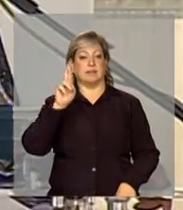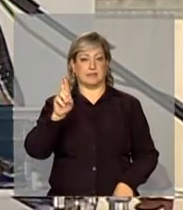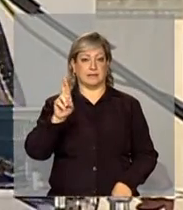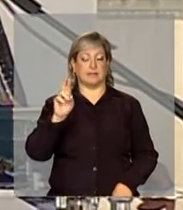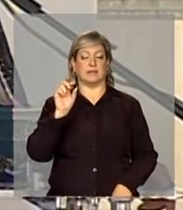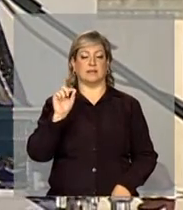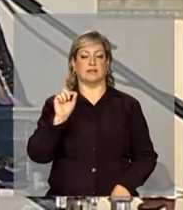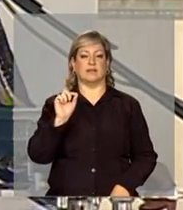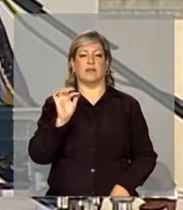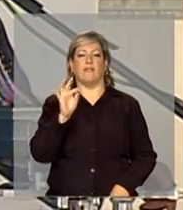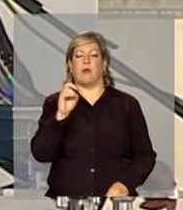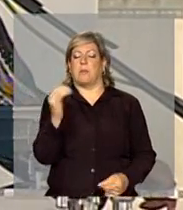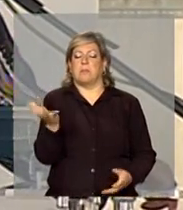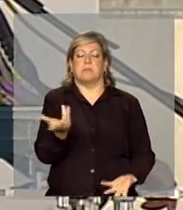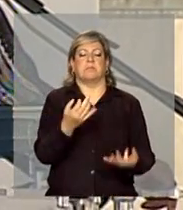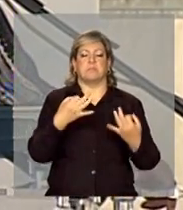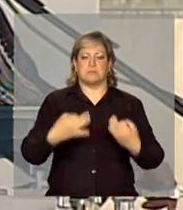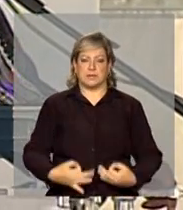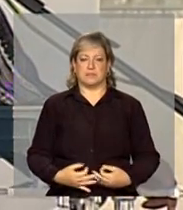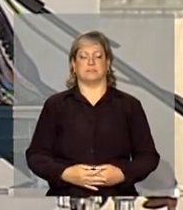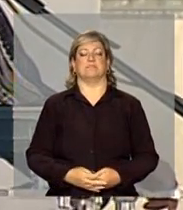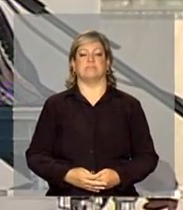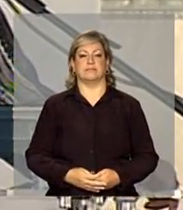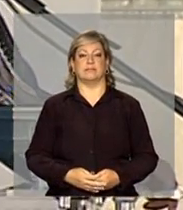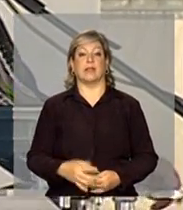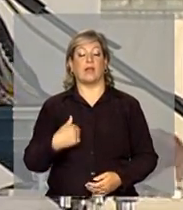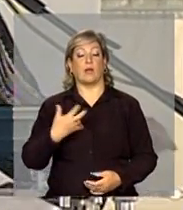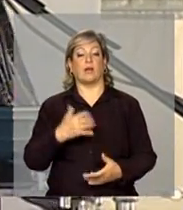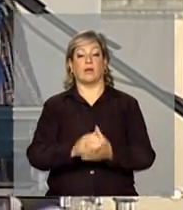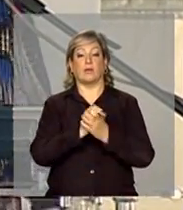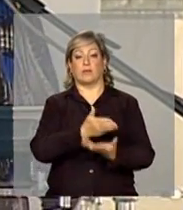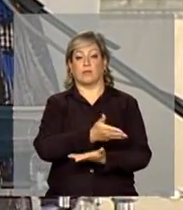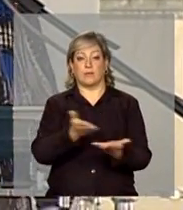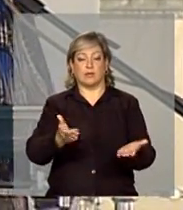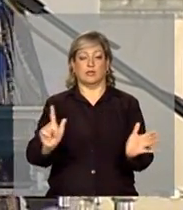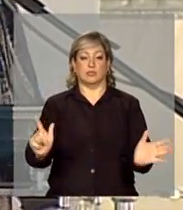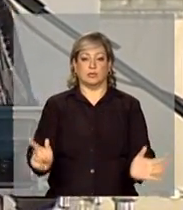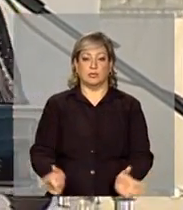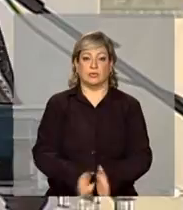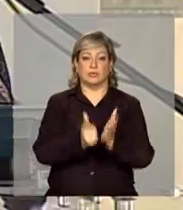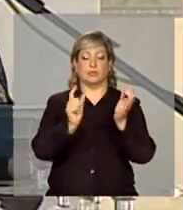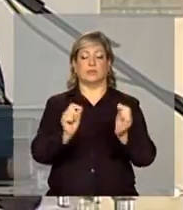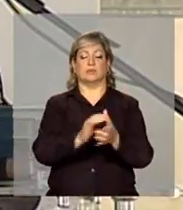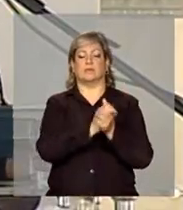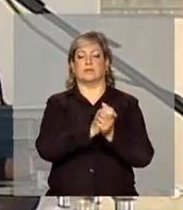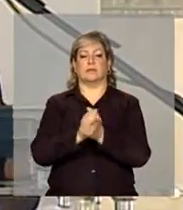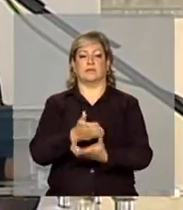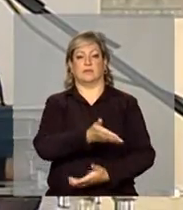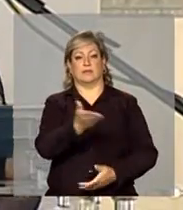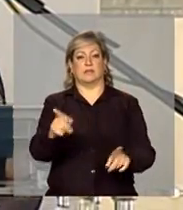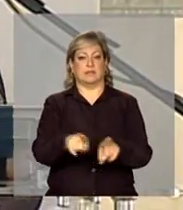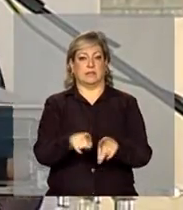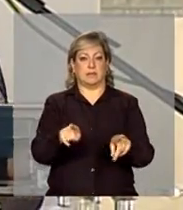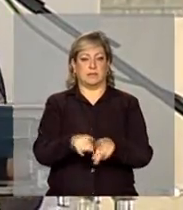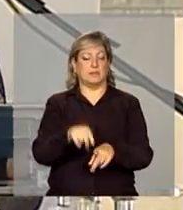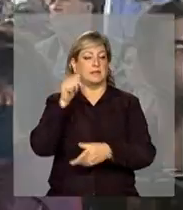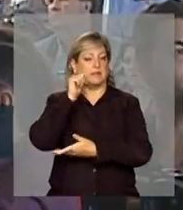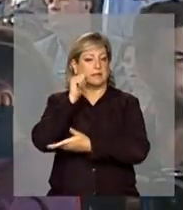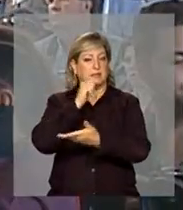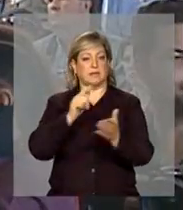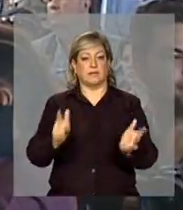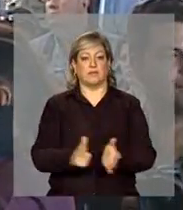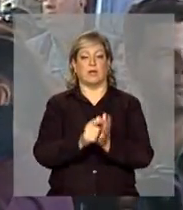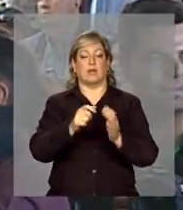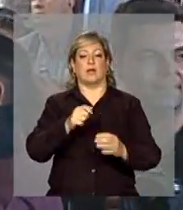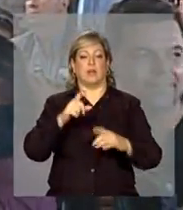representa de uma forma maravilhosa. Queria cumprimentar os senhores jornalistas, queria cumprimentar as senhoras jornalistas,